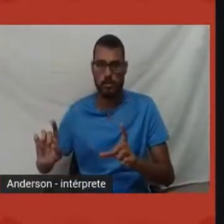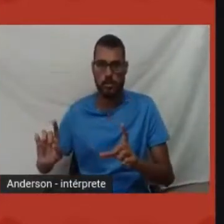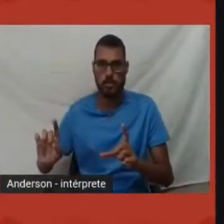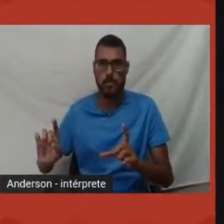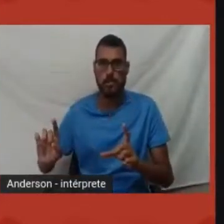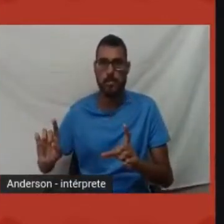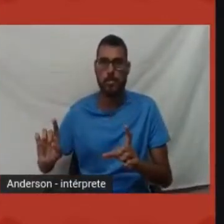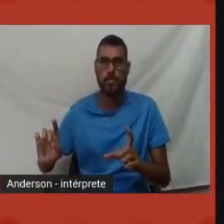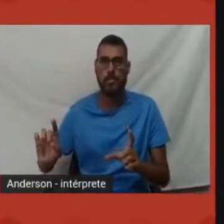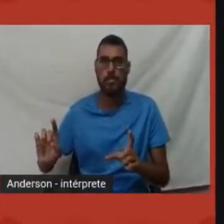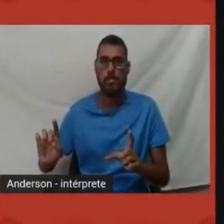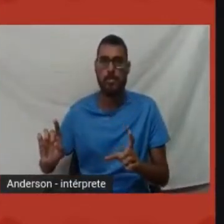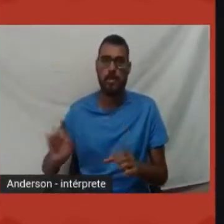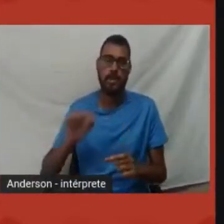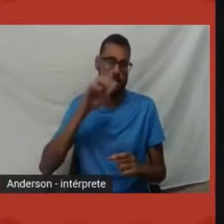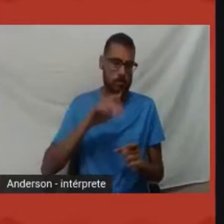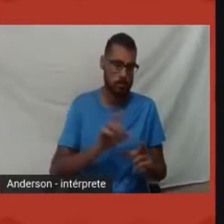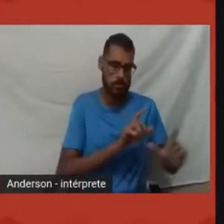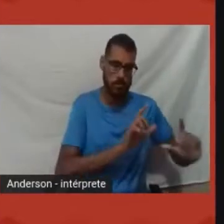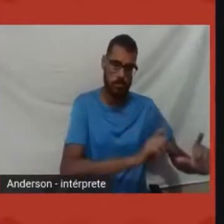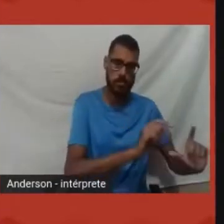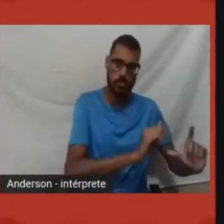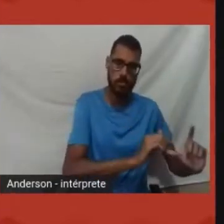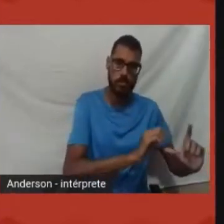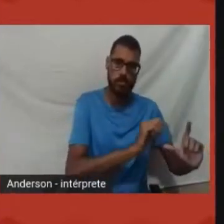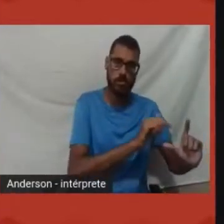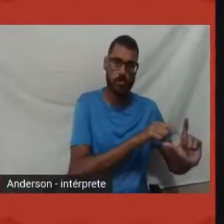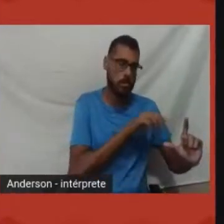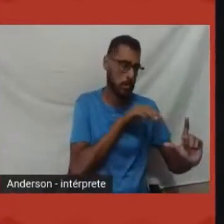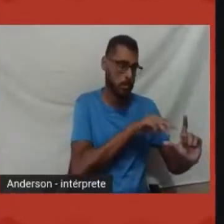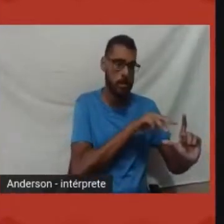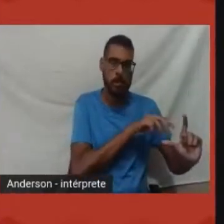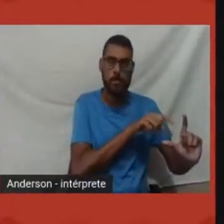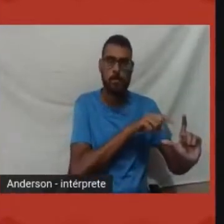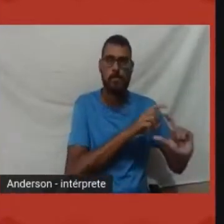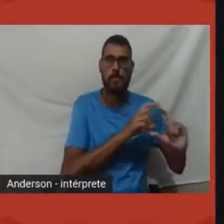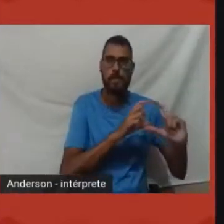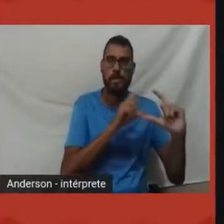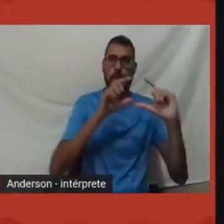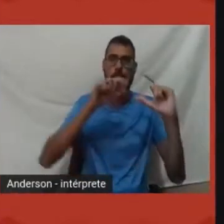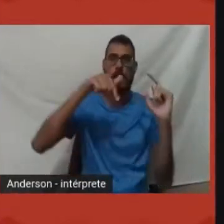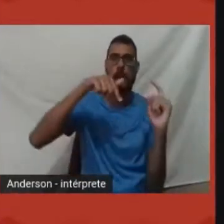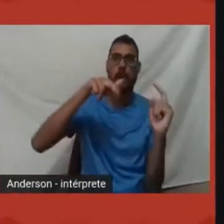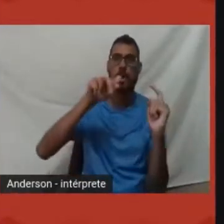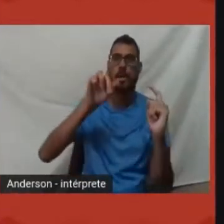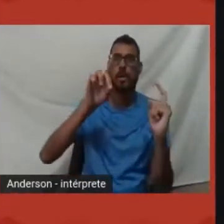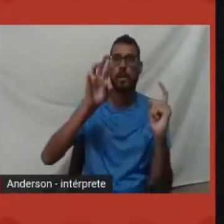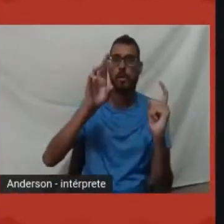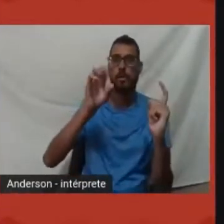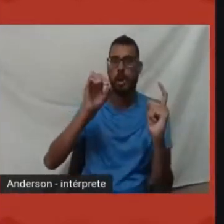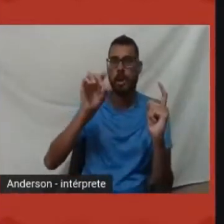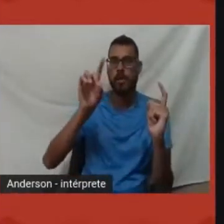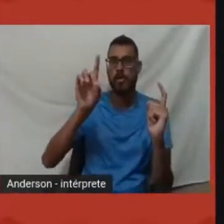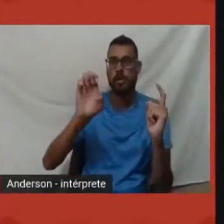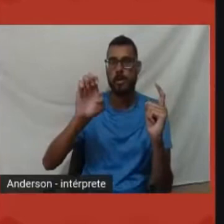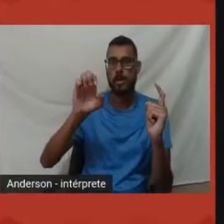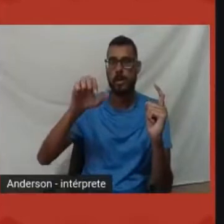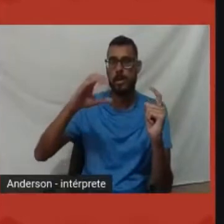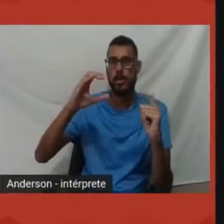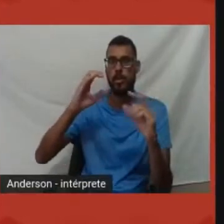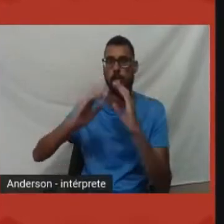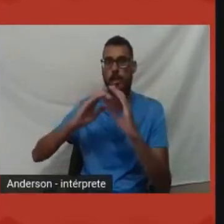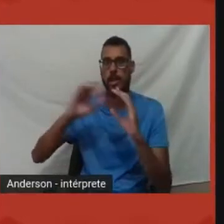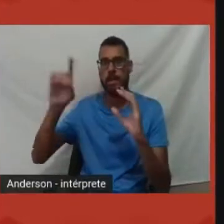Tá? Tá. E lá em cima vai ter quadro de comunicações abrir um Jam. Abrir um Jam, posso